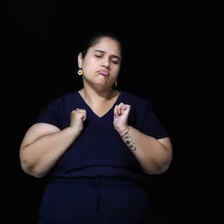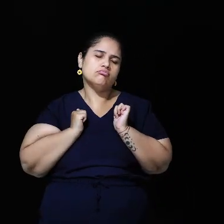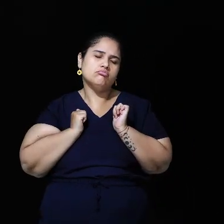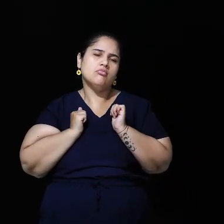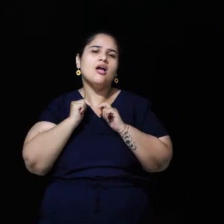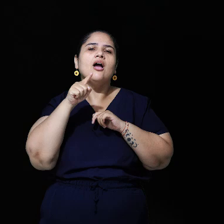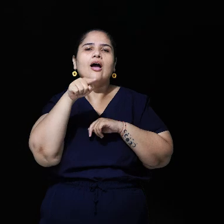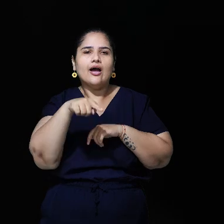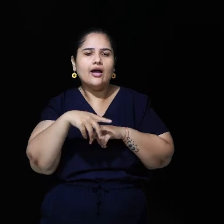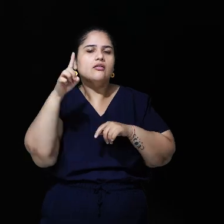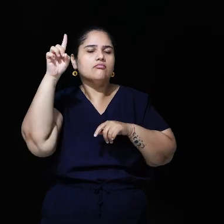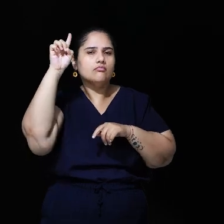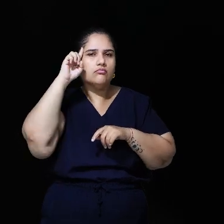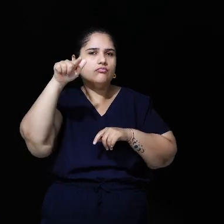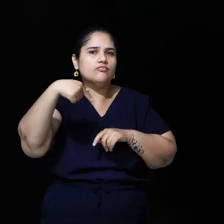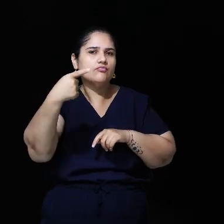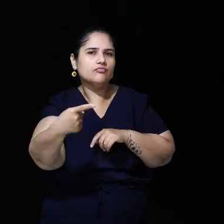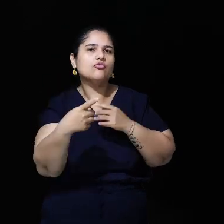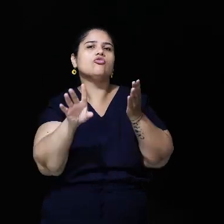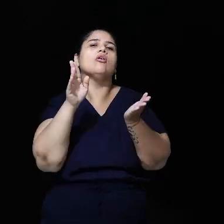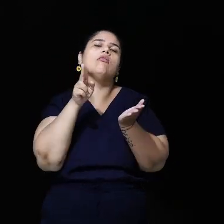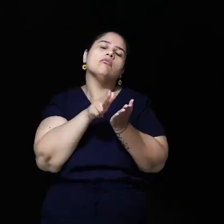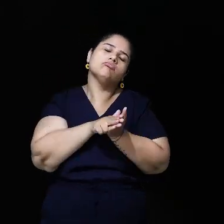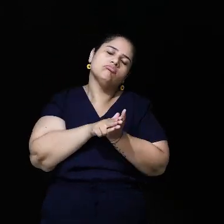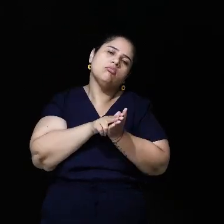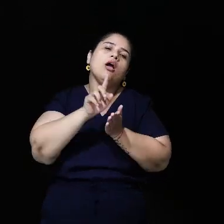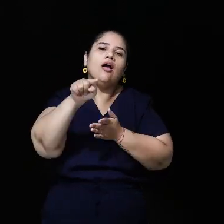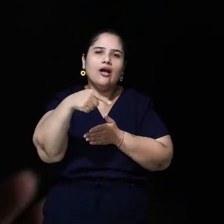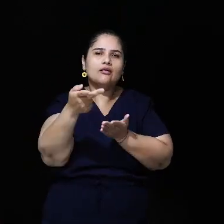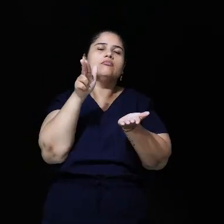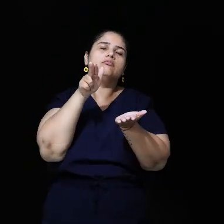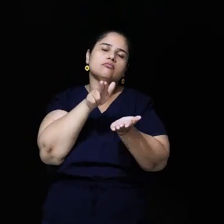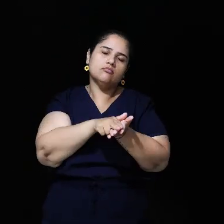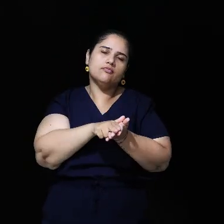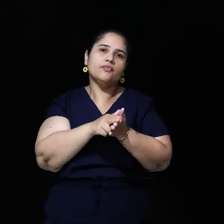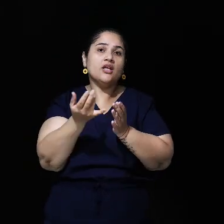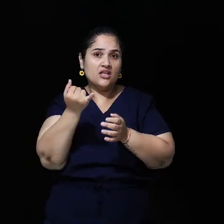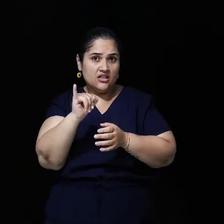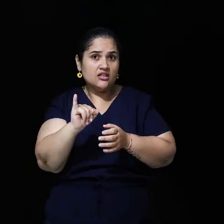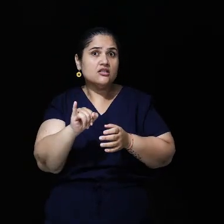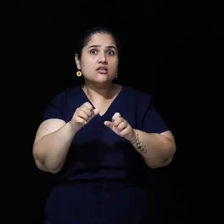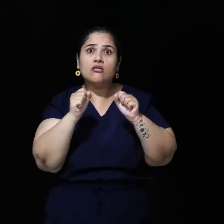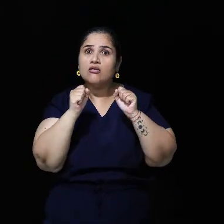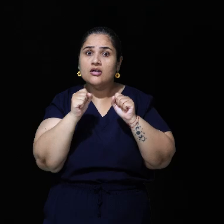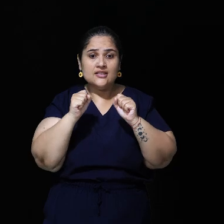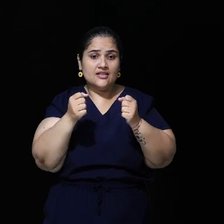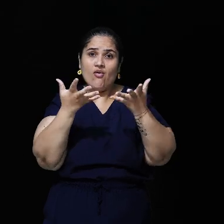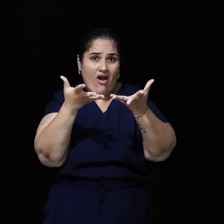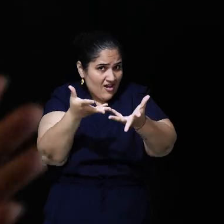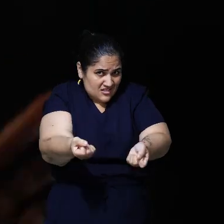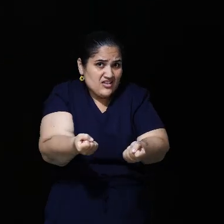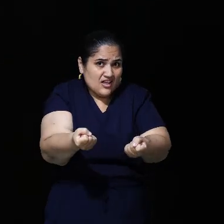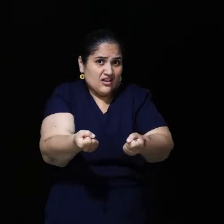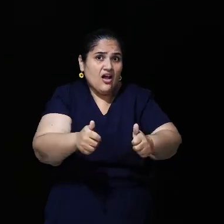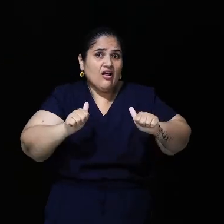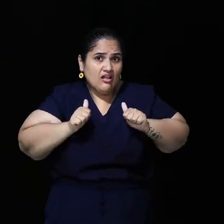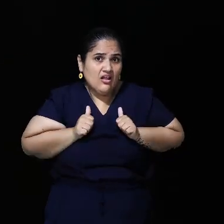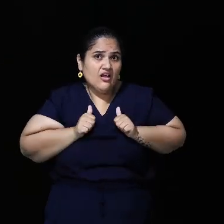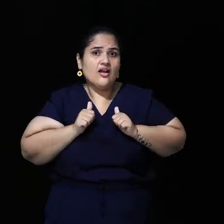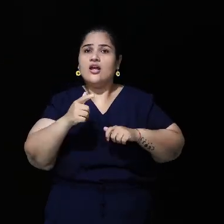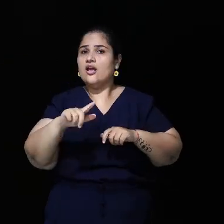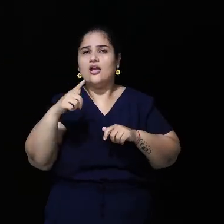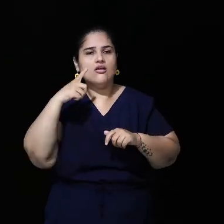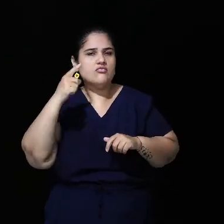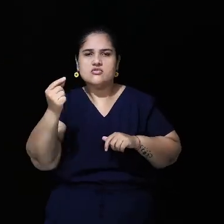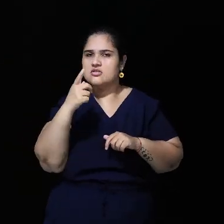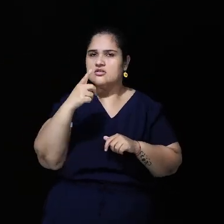do mesmo jeito. E aí se tu deixar levar, se eu deixasse levar, eu tava até hoje em casa deitada. Eu não tinha ânimo pra me sair, não tinha ânimo pra mim ir fazer